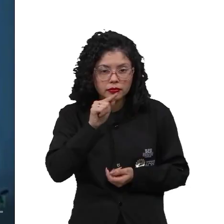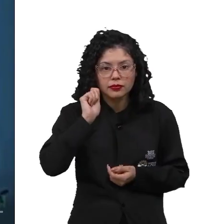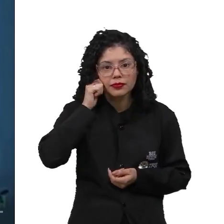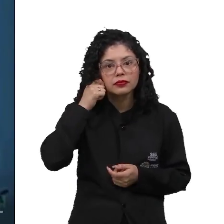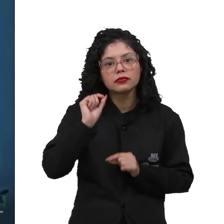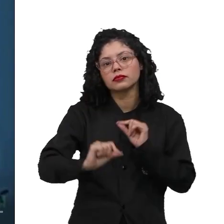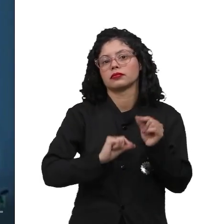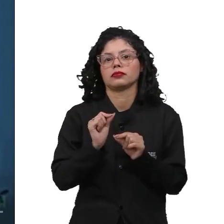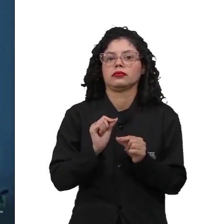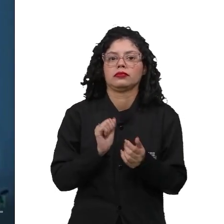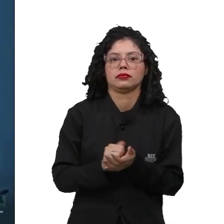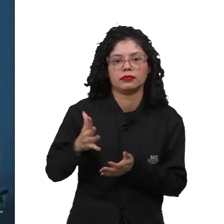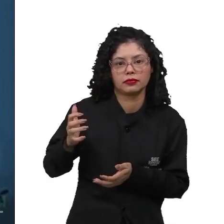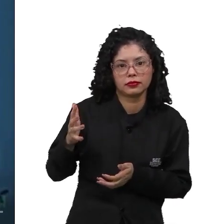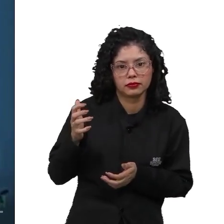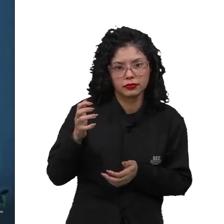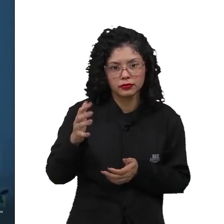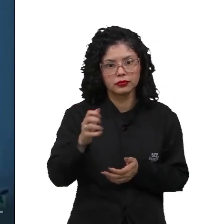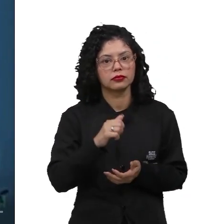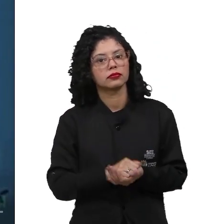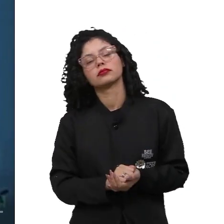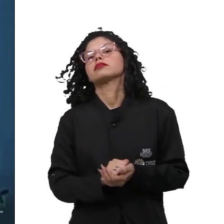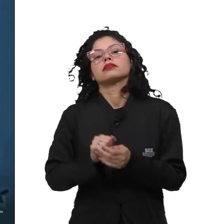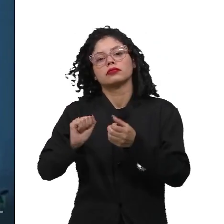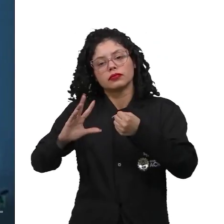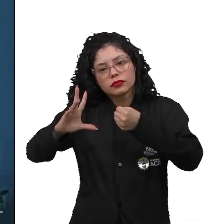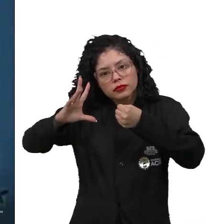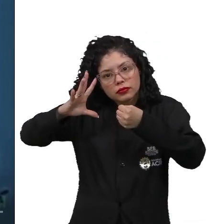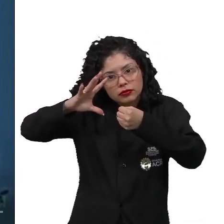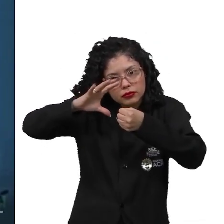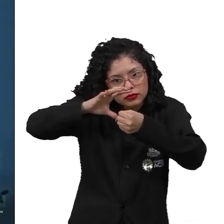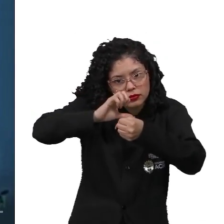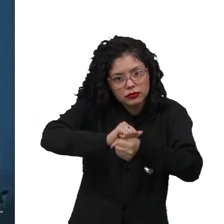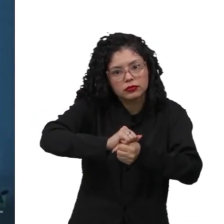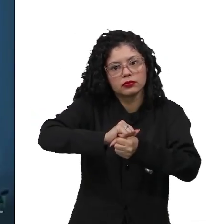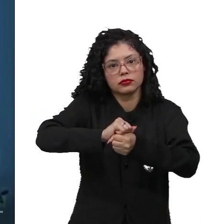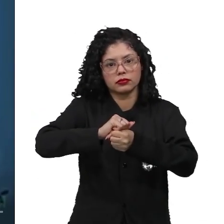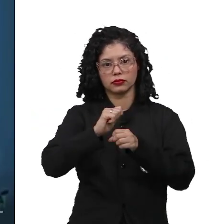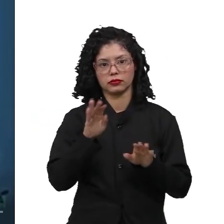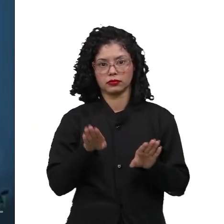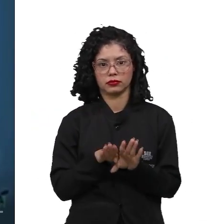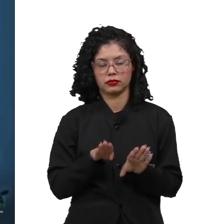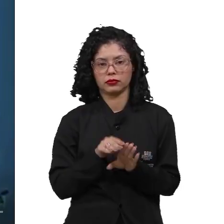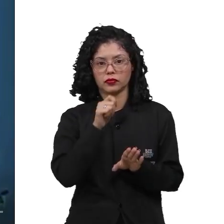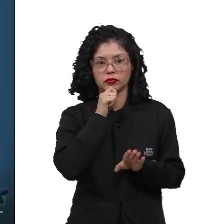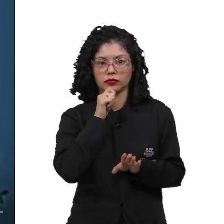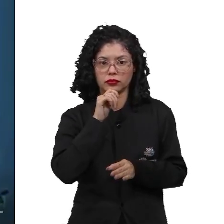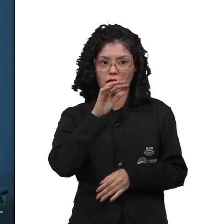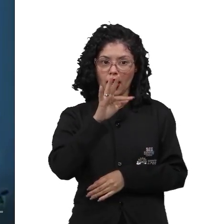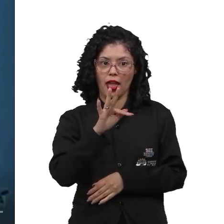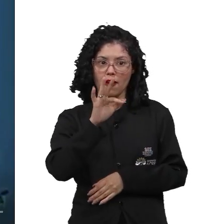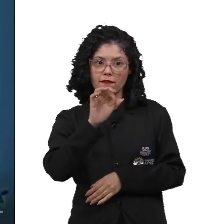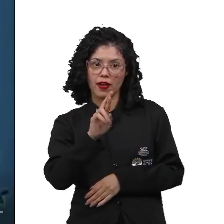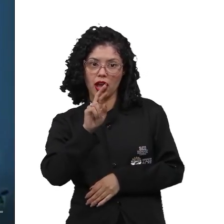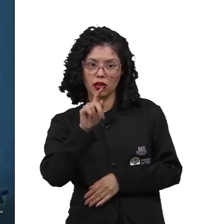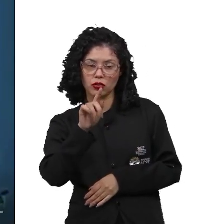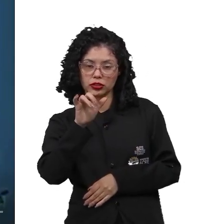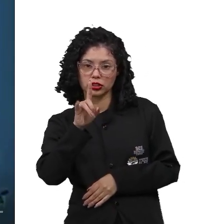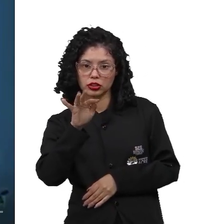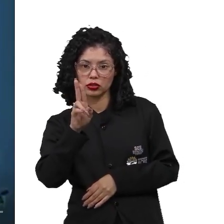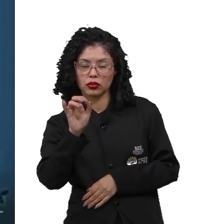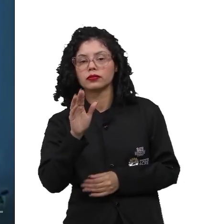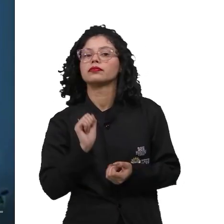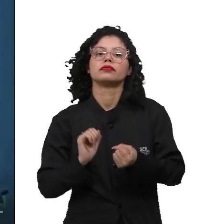são o quê? São as bactérias. E o macrófago, ele está fazendo um processo que a gente chama de fagocitose. Então, ele